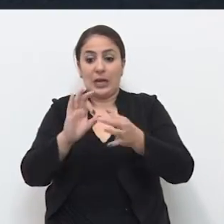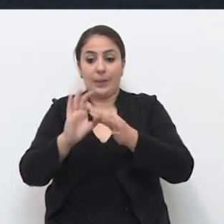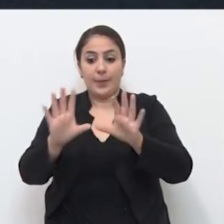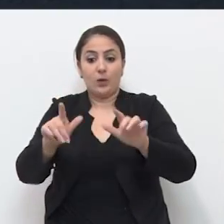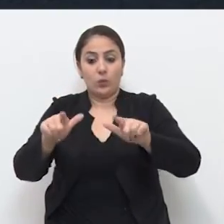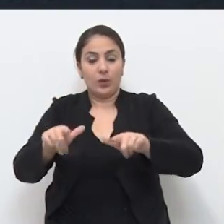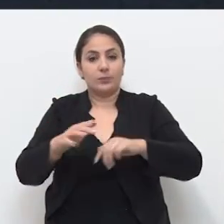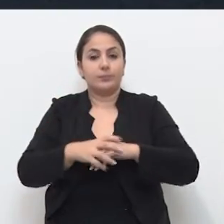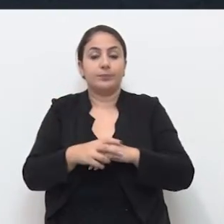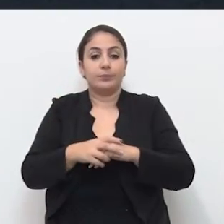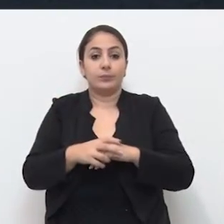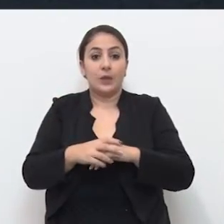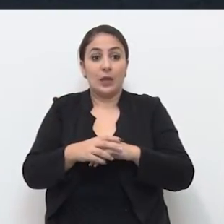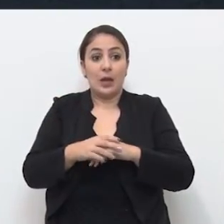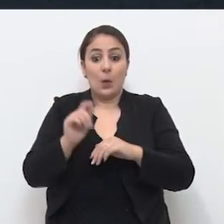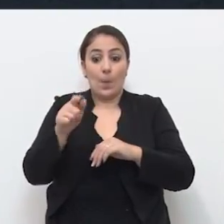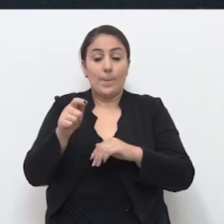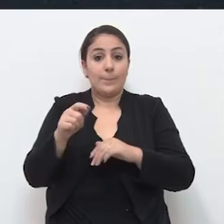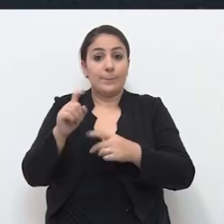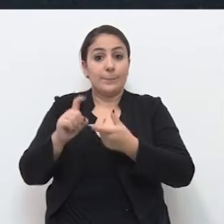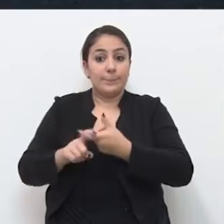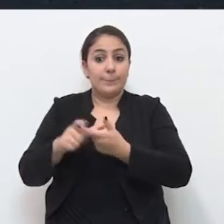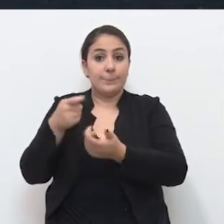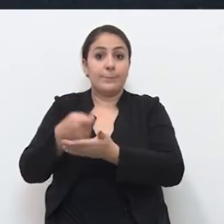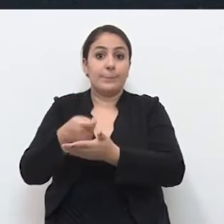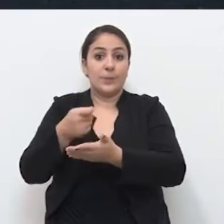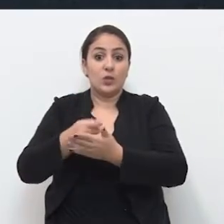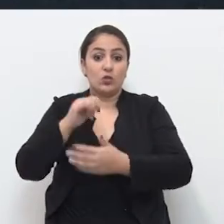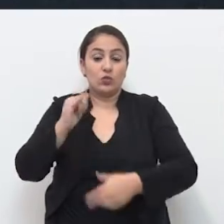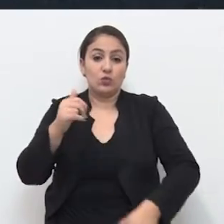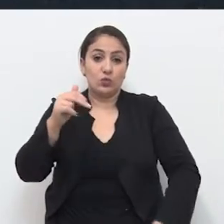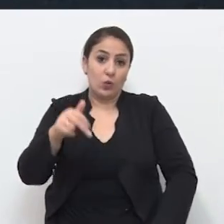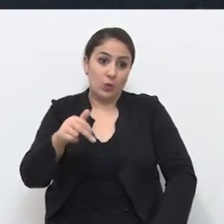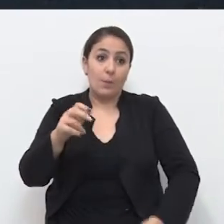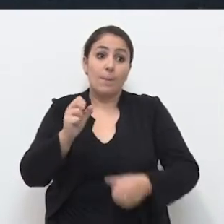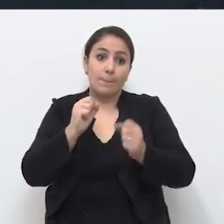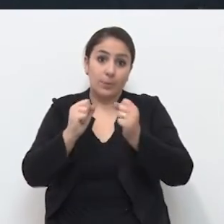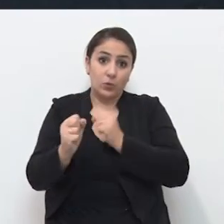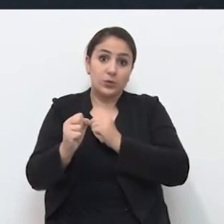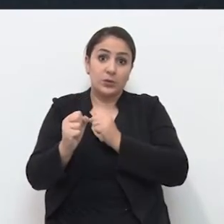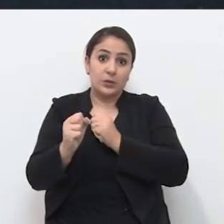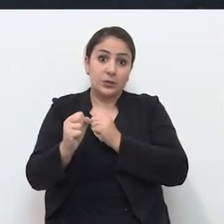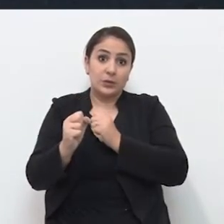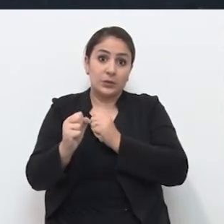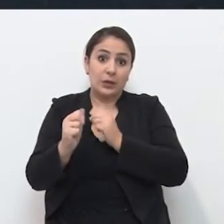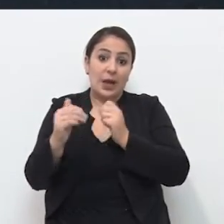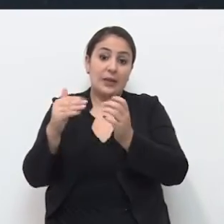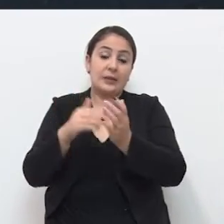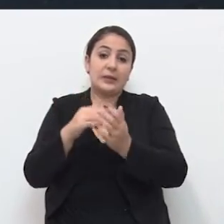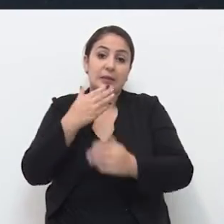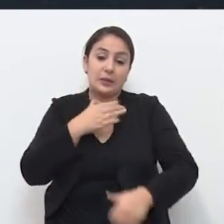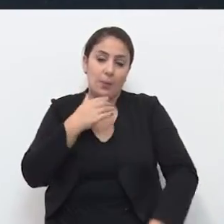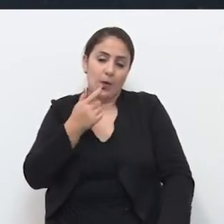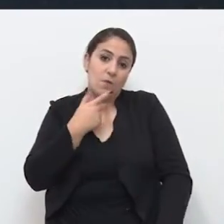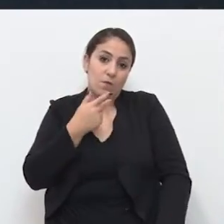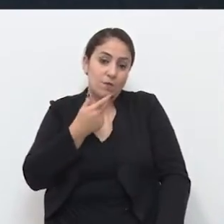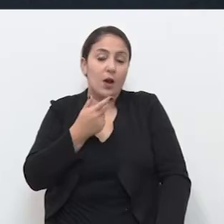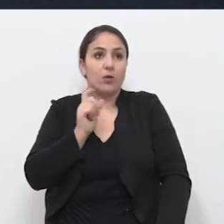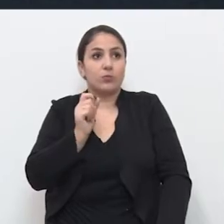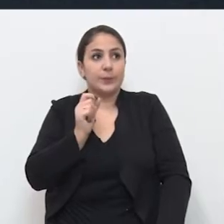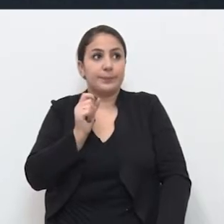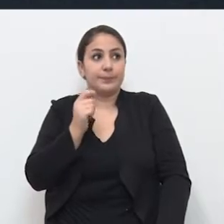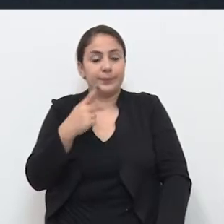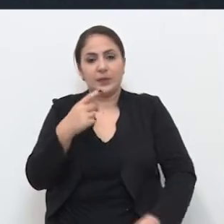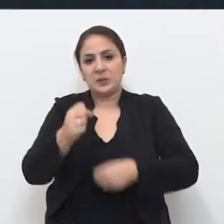Está empenhado, né, o pagamento agora para o mês de junho, com a possibilidade que esteja pago em dezembro. Eu arrisco dizer